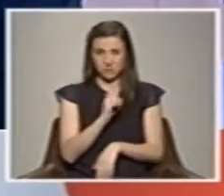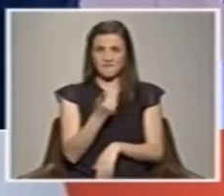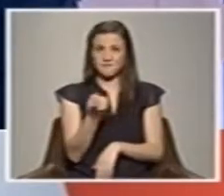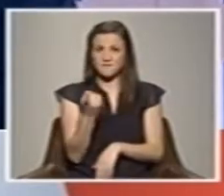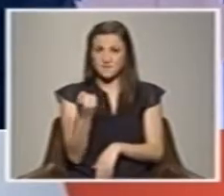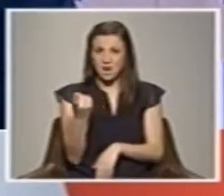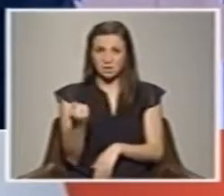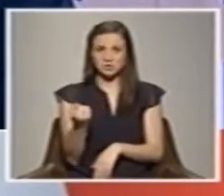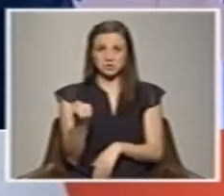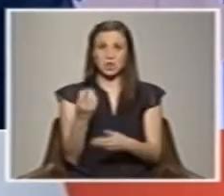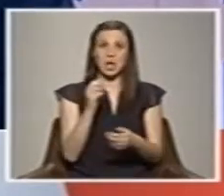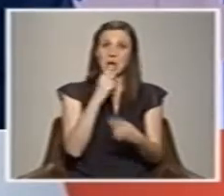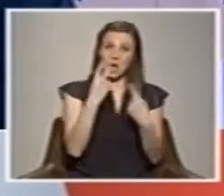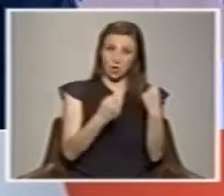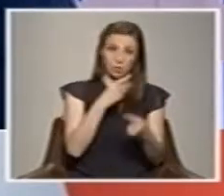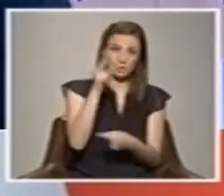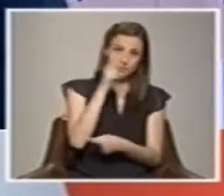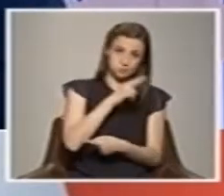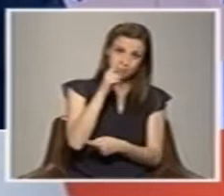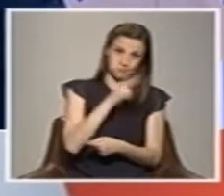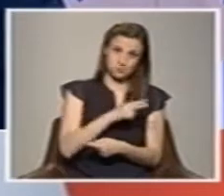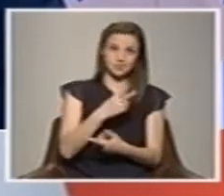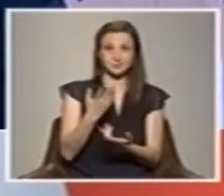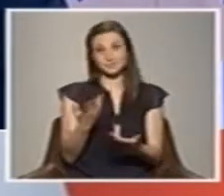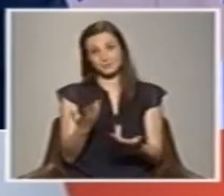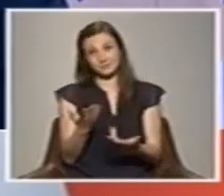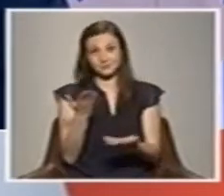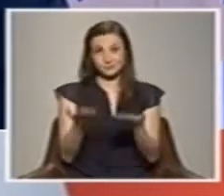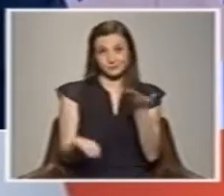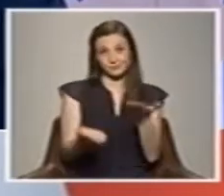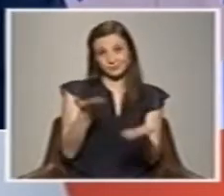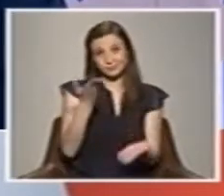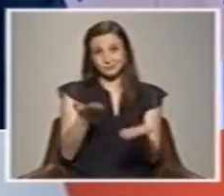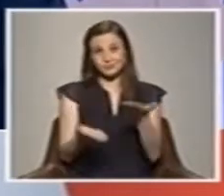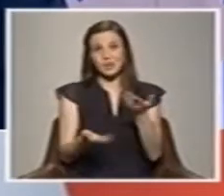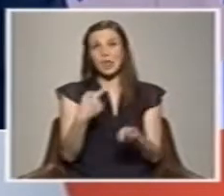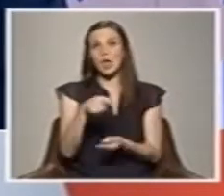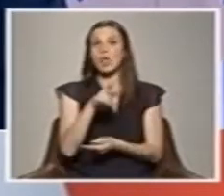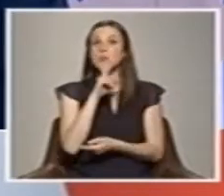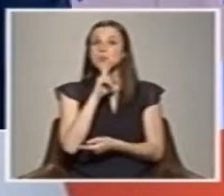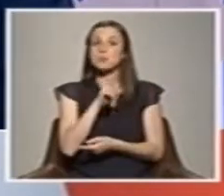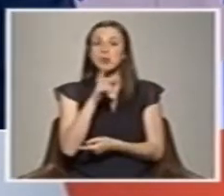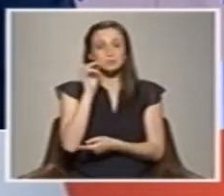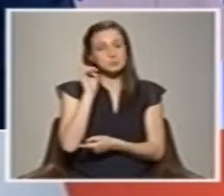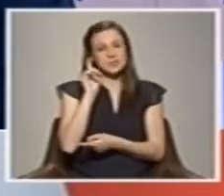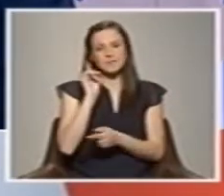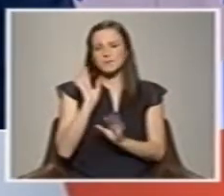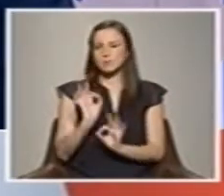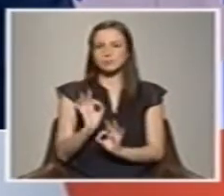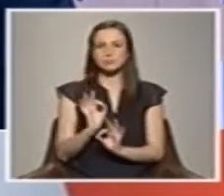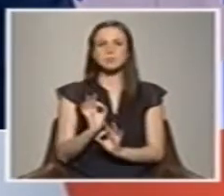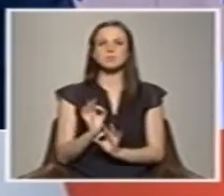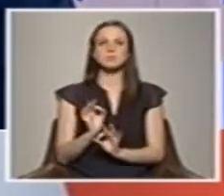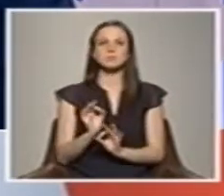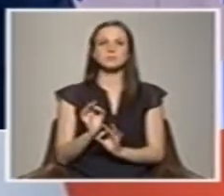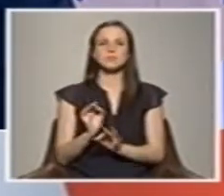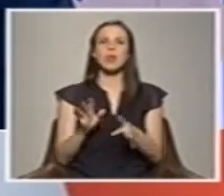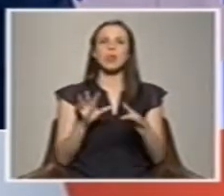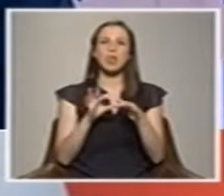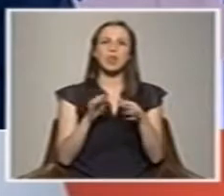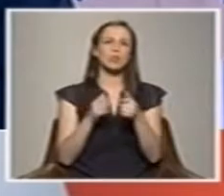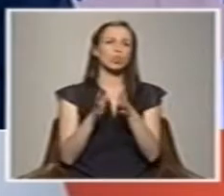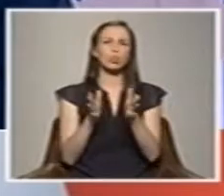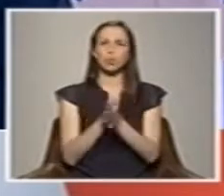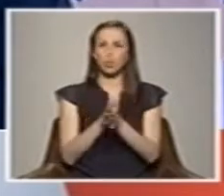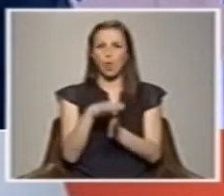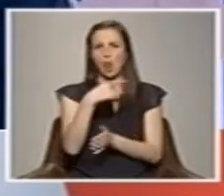outros casos, é excessiva em outro tipo de nutrientes. E aqui há uma resposta que é absolutamente fundamental e tem a ver com tudo o que é